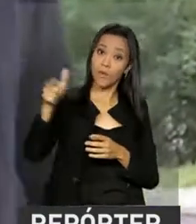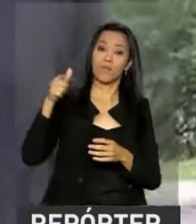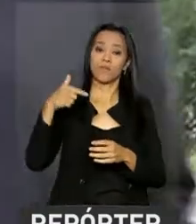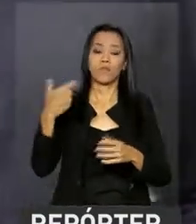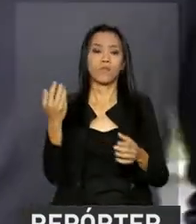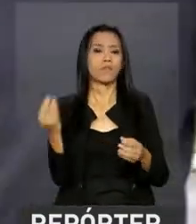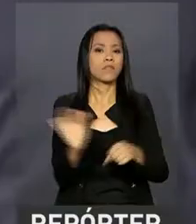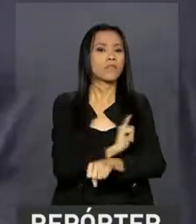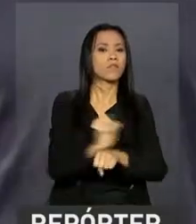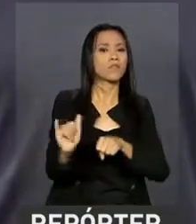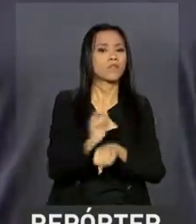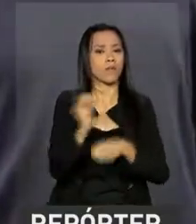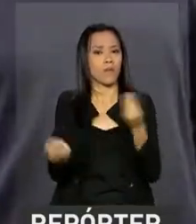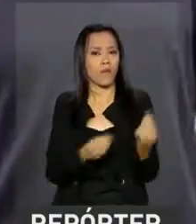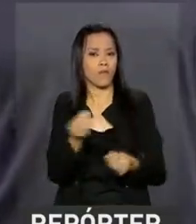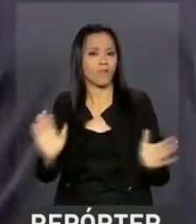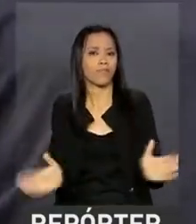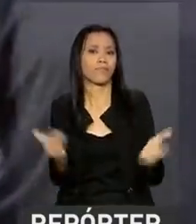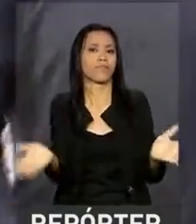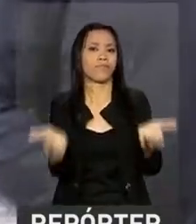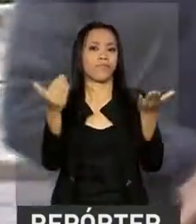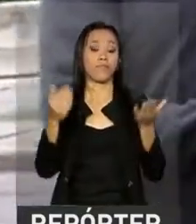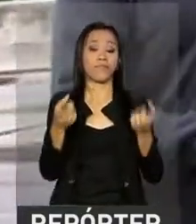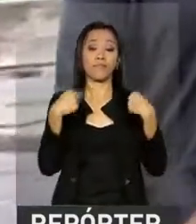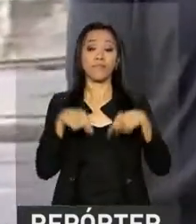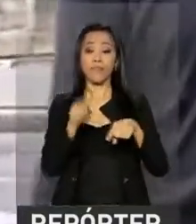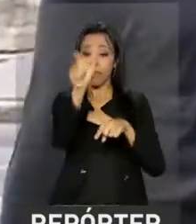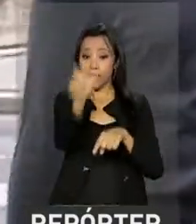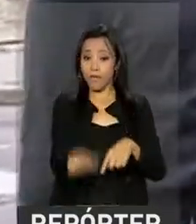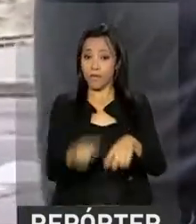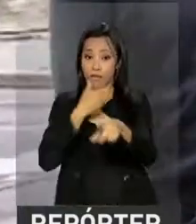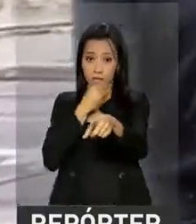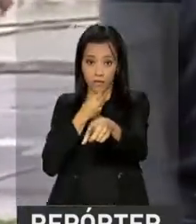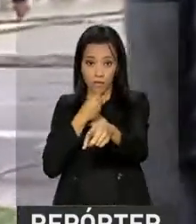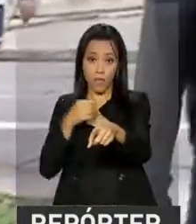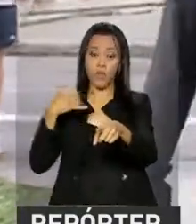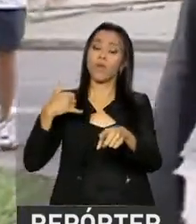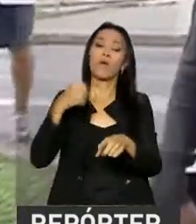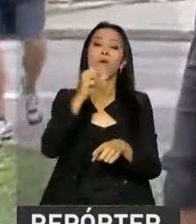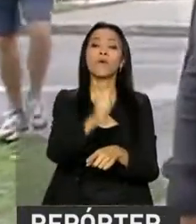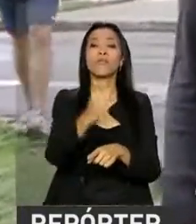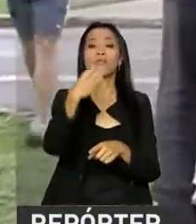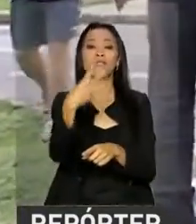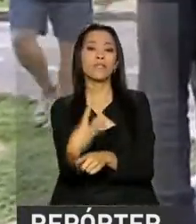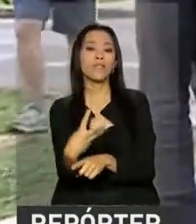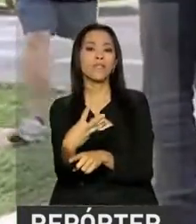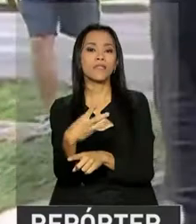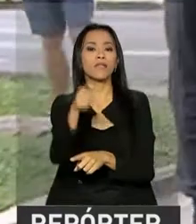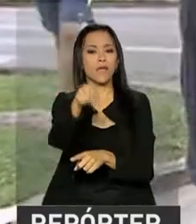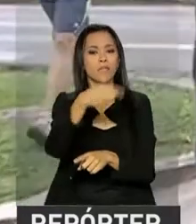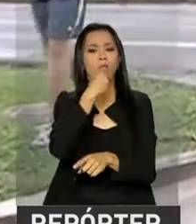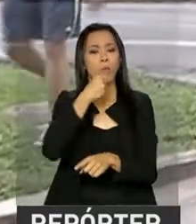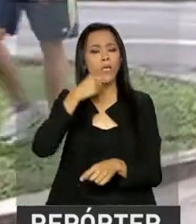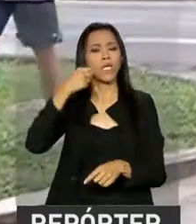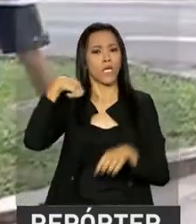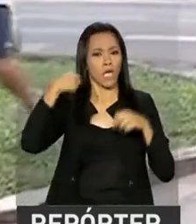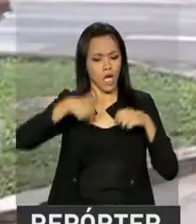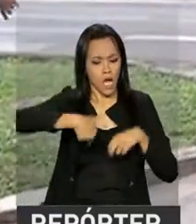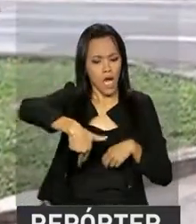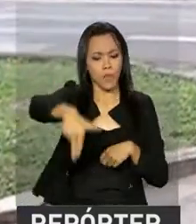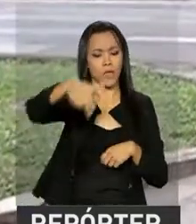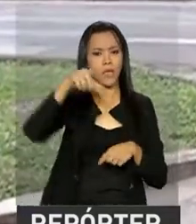é necessário mas o importante é fazer como aposentado paulo tássio e aos 83 anos faz caminhada e ginástica